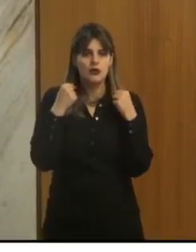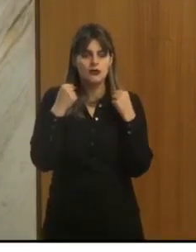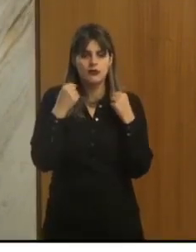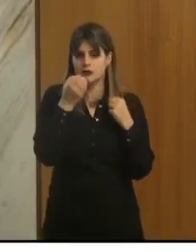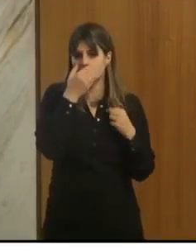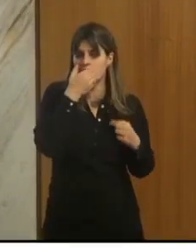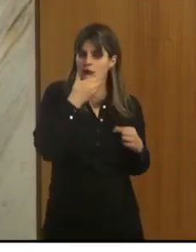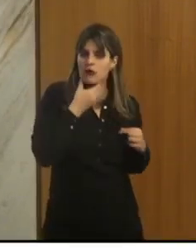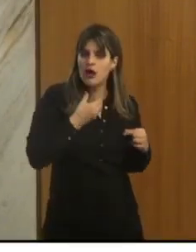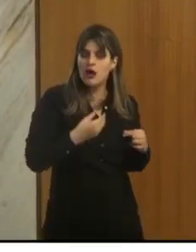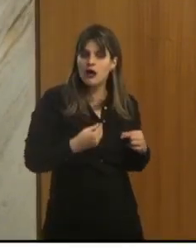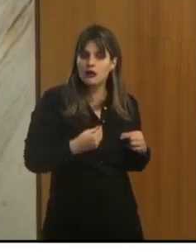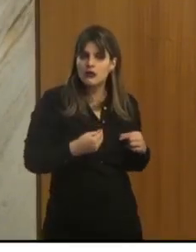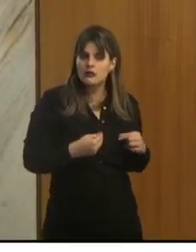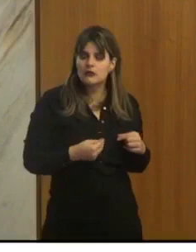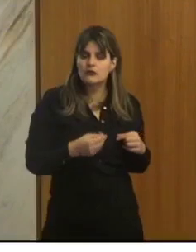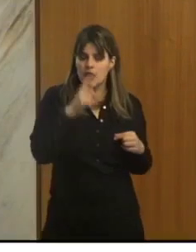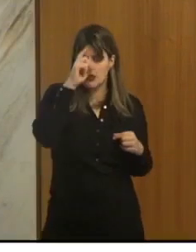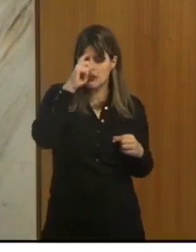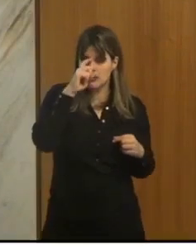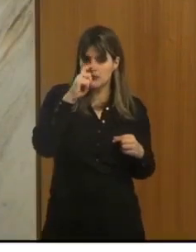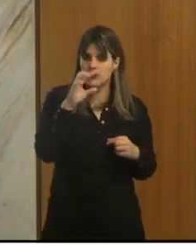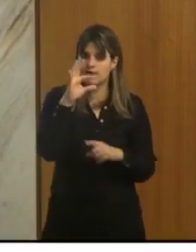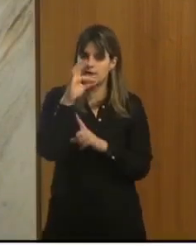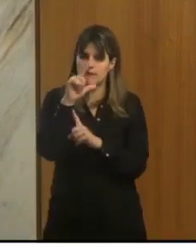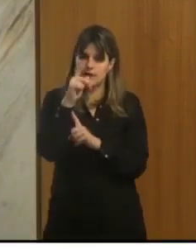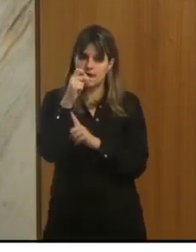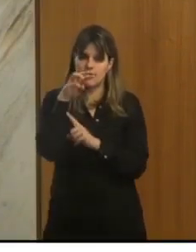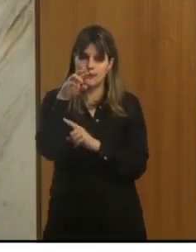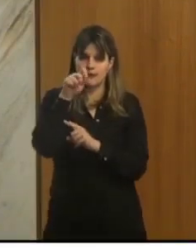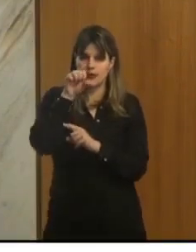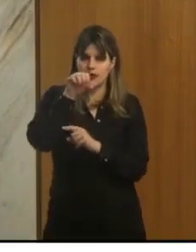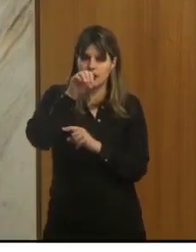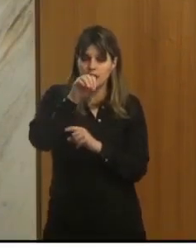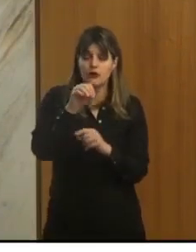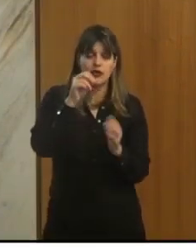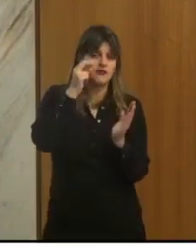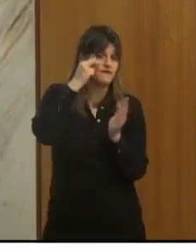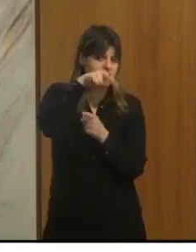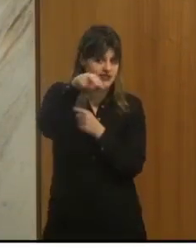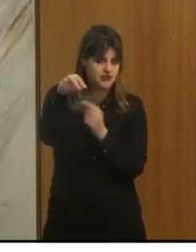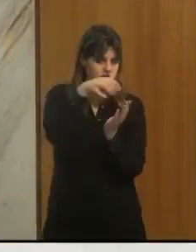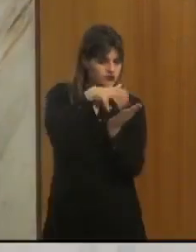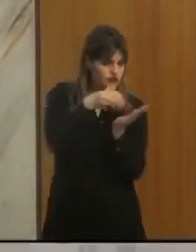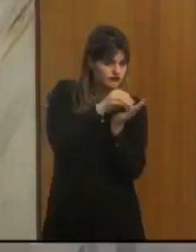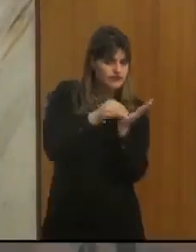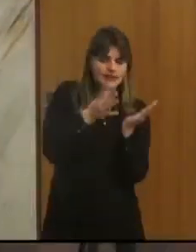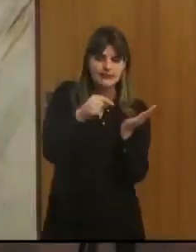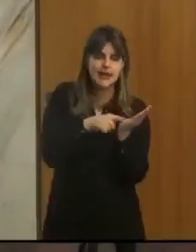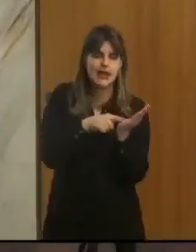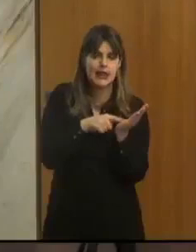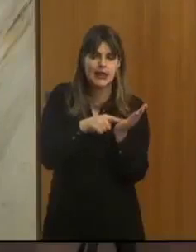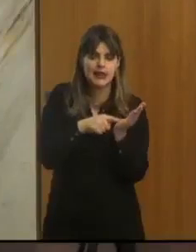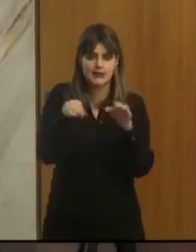barbas alongadas, que nos remete para o Flamengo. E nas visitações ele é referido como estando num bom